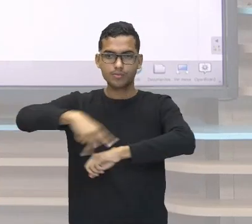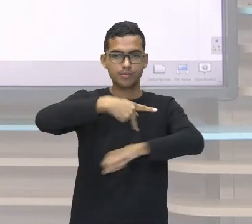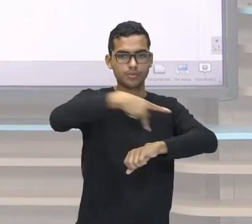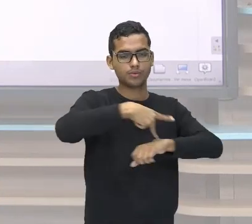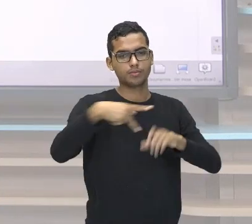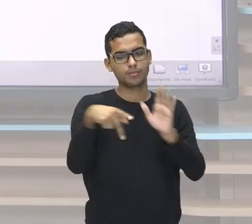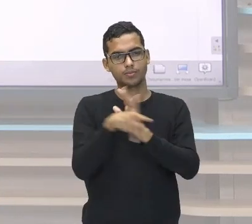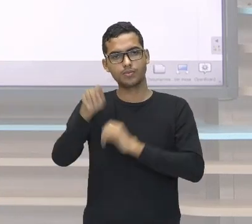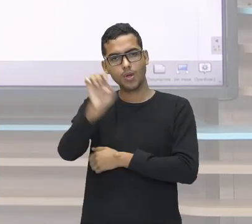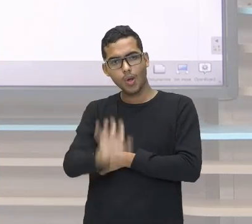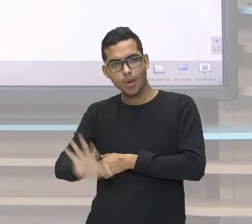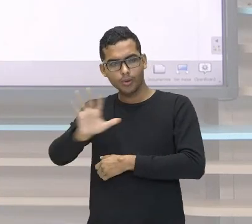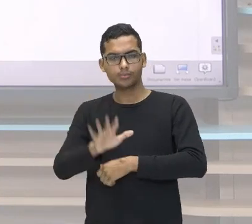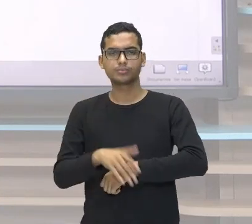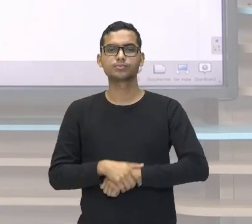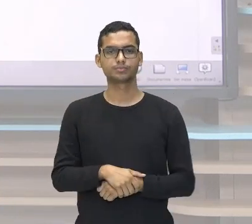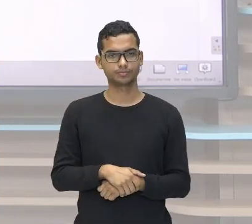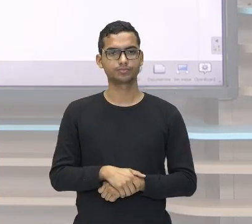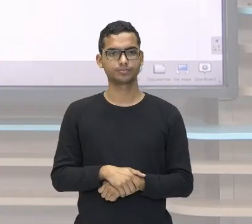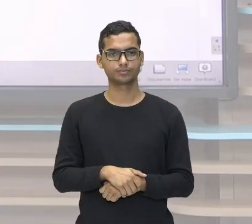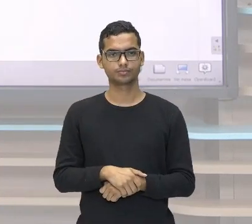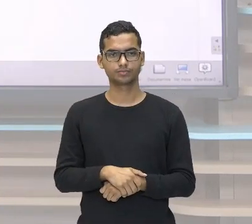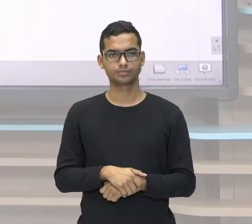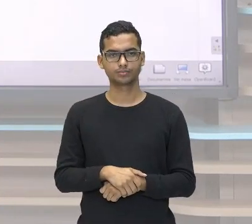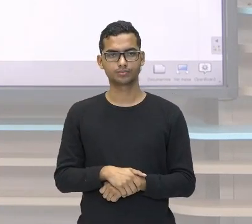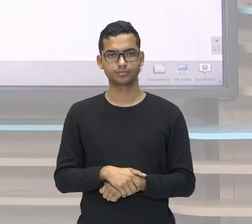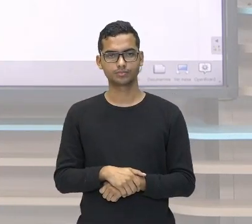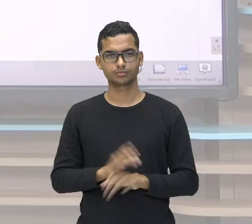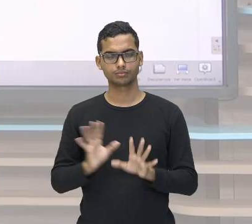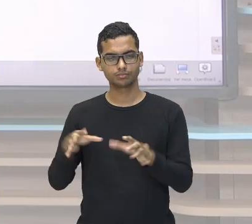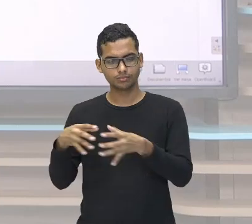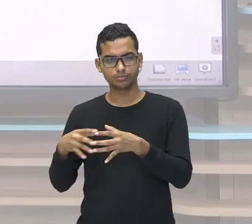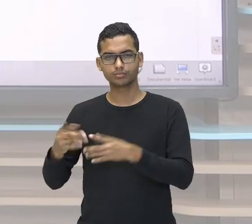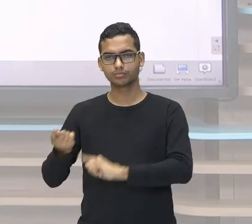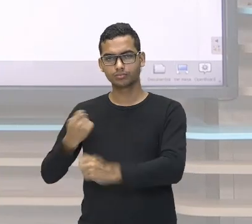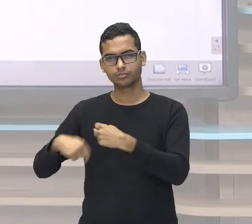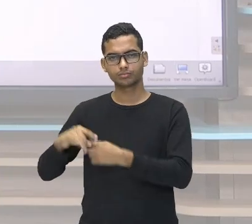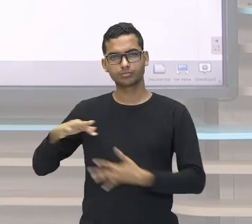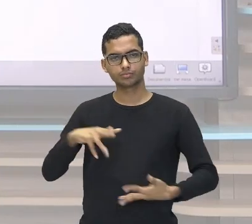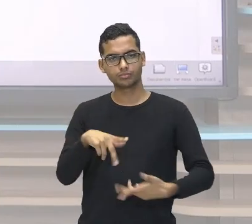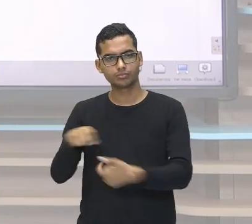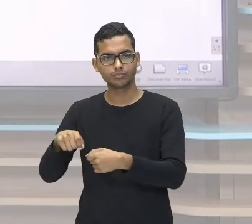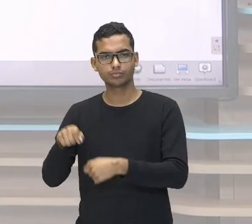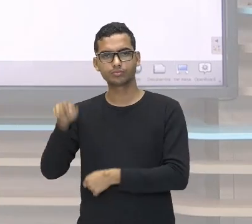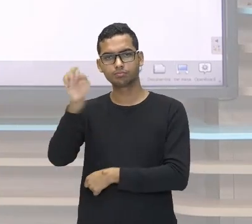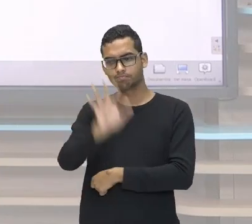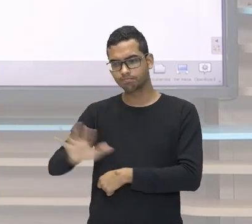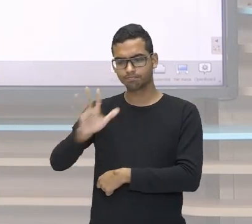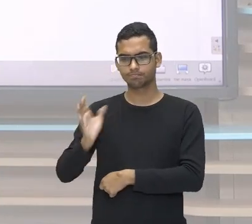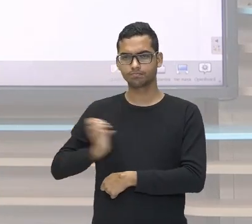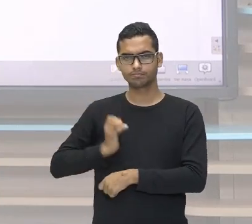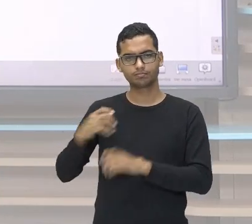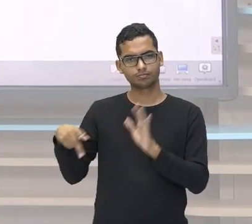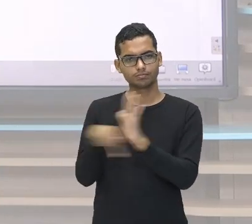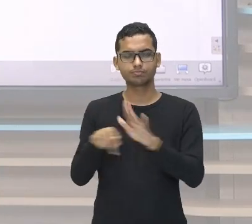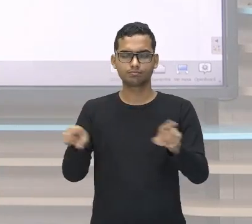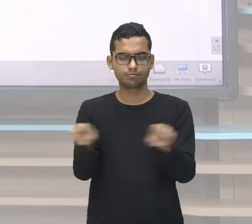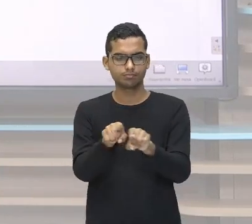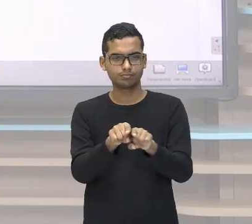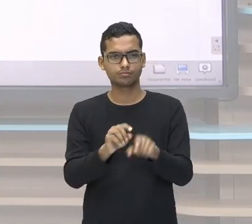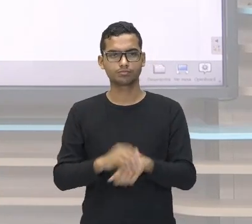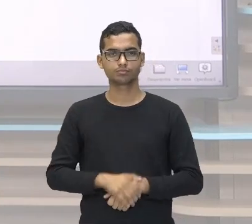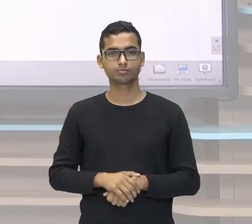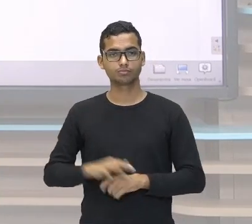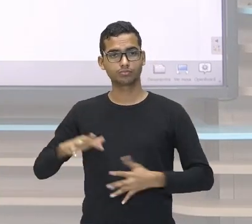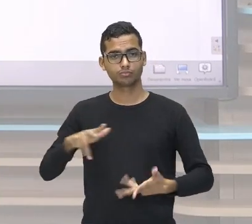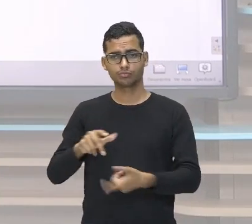Europeia. Sem sombra de dúvida, é um dos principais blocos econômicos do mundo, de uma das regiões mais ricas do mundo, e do mundo mais antigo,